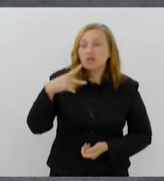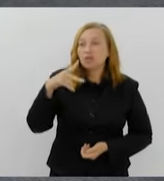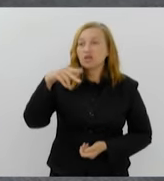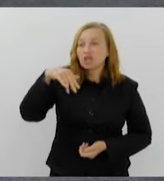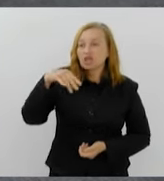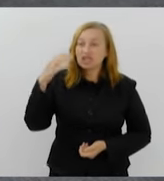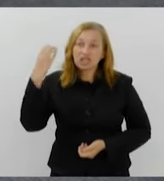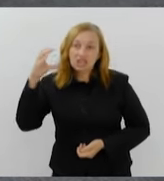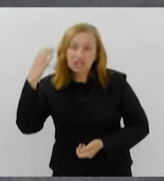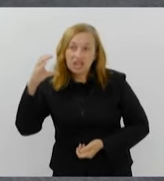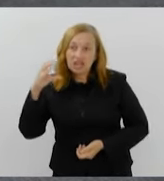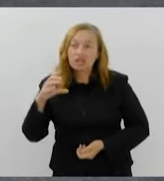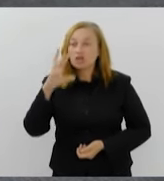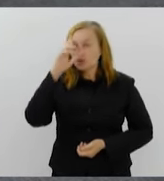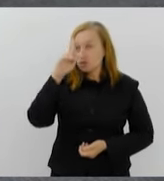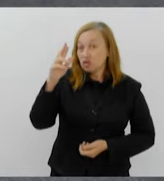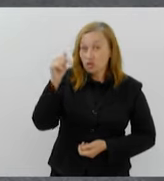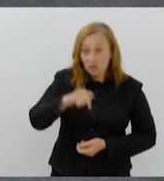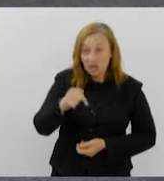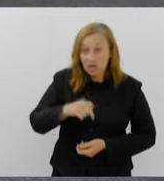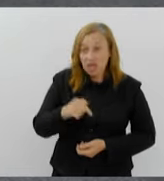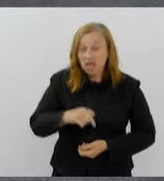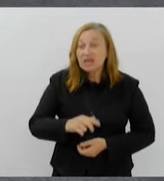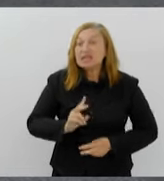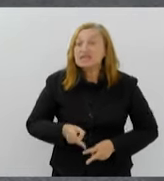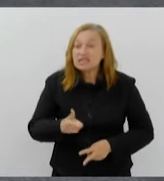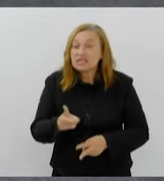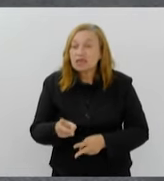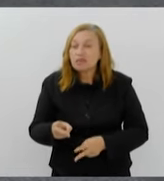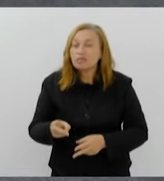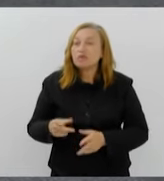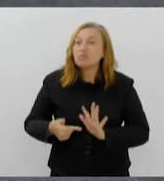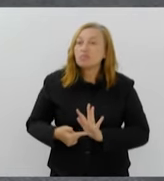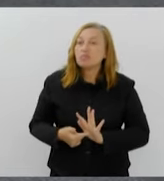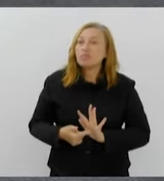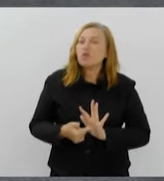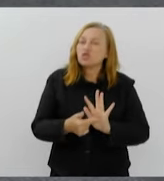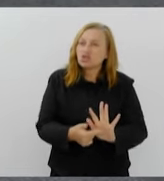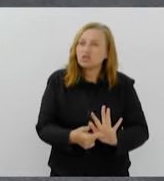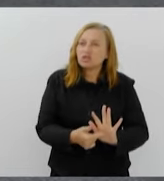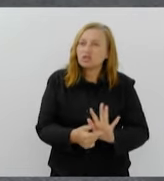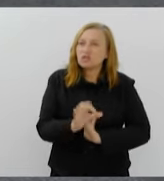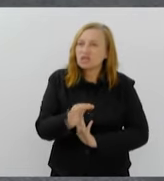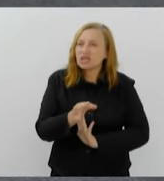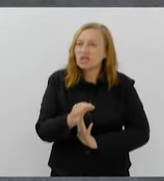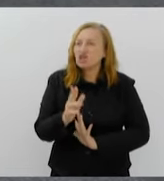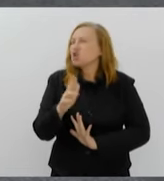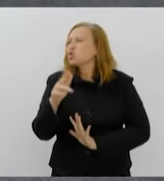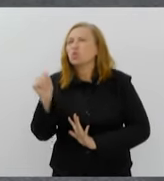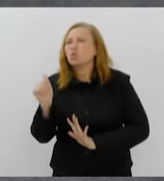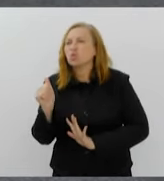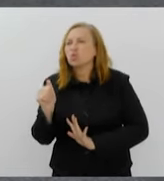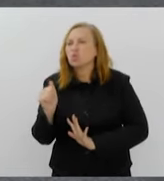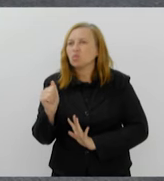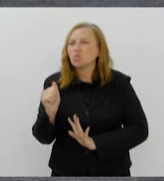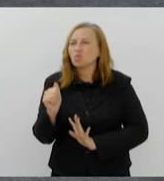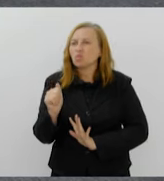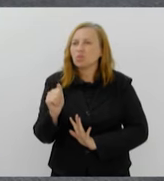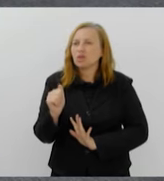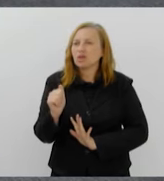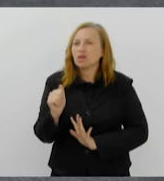nós vimos com vossa excelência aqui sempre tentando jogar nunca jogam na bola é sempre